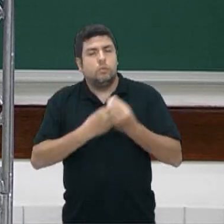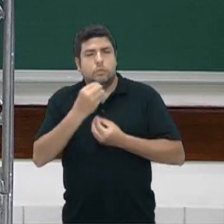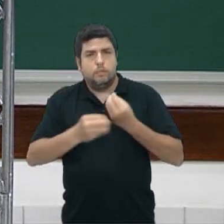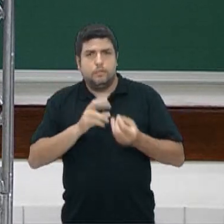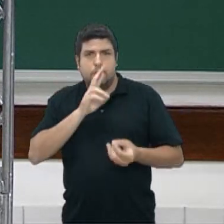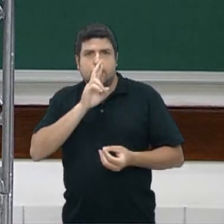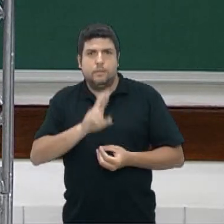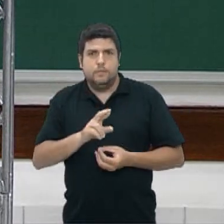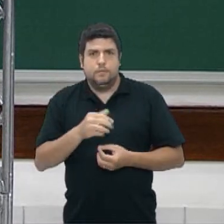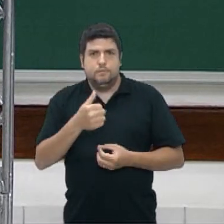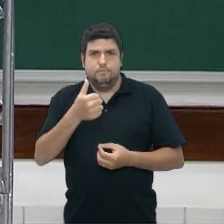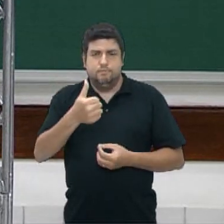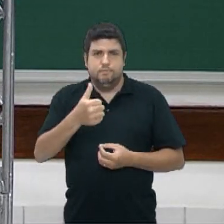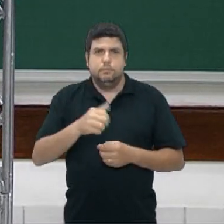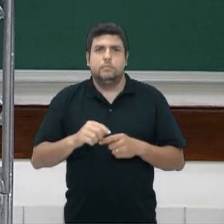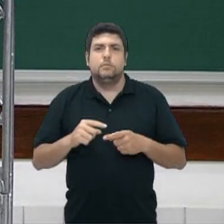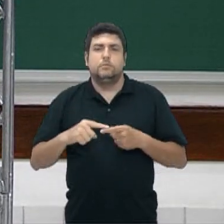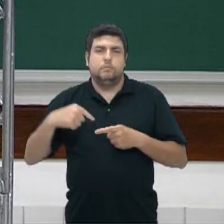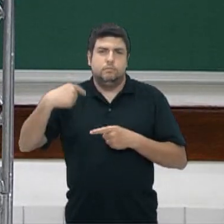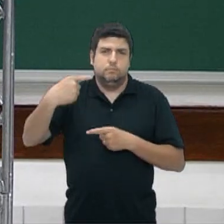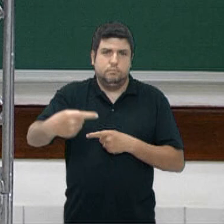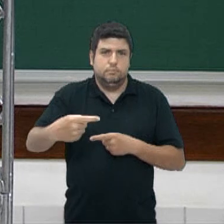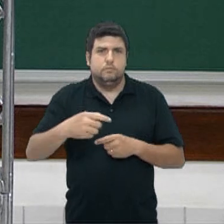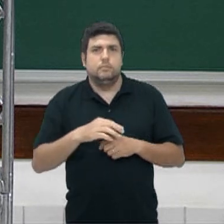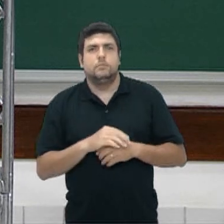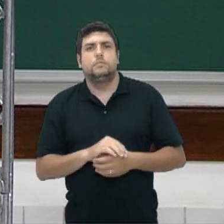gente? Vamos passar para a próxima aqui.